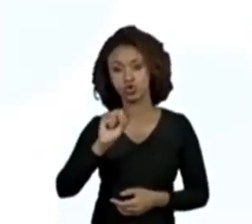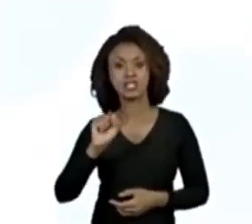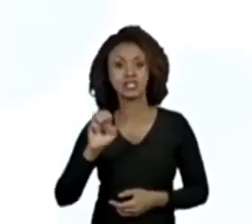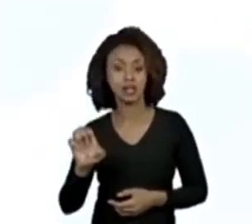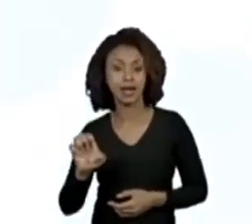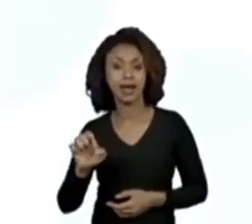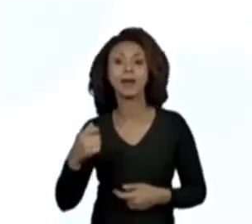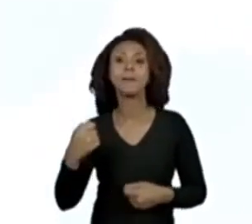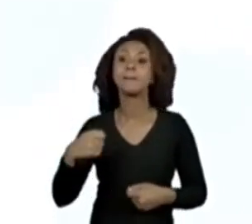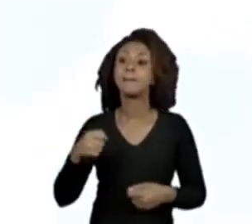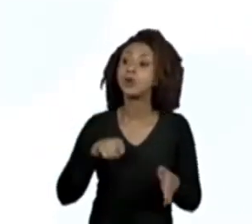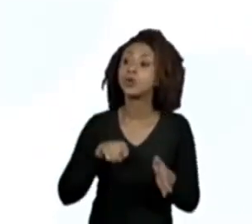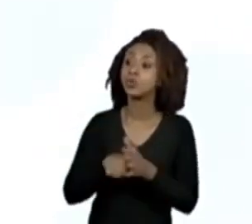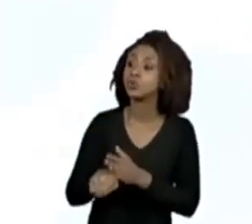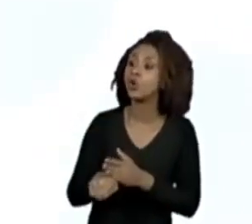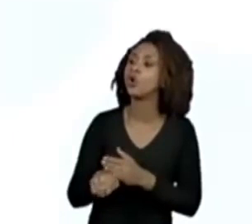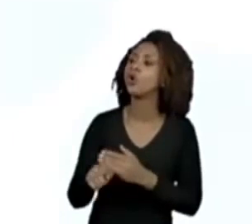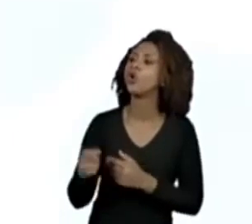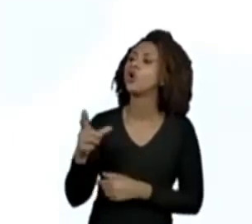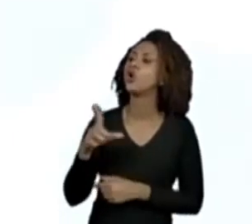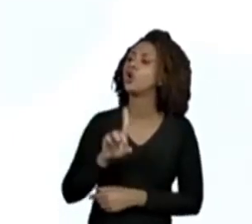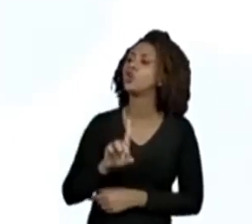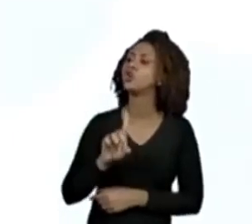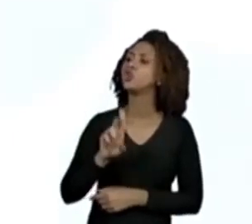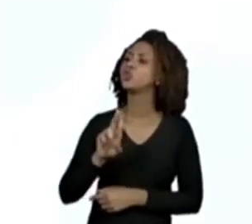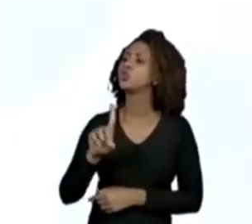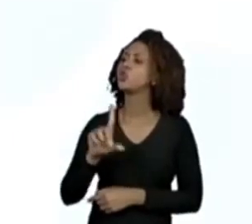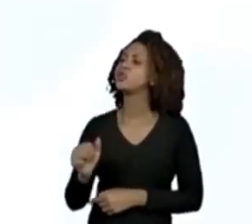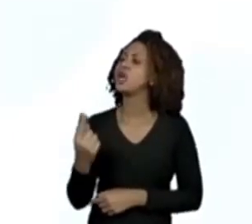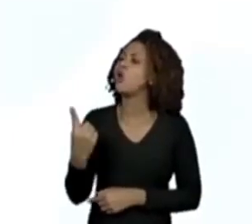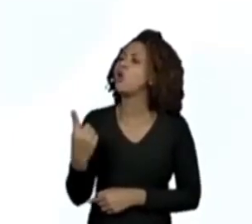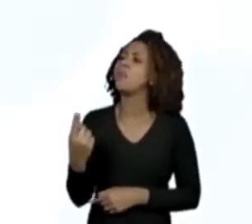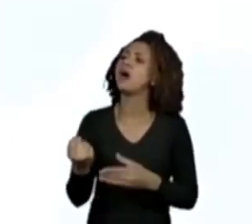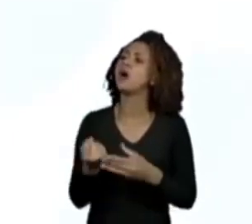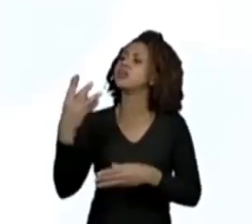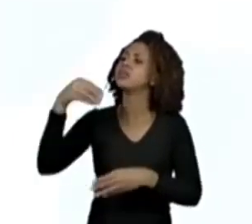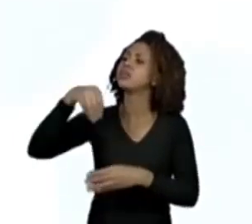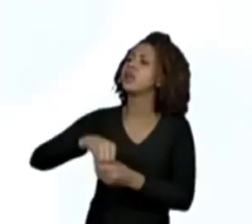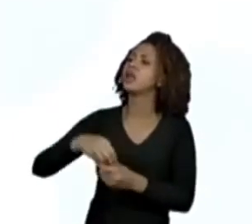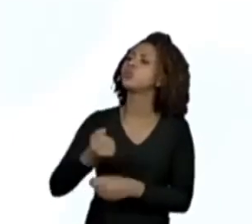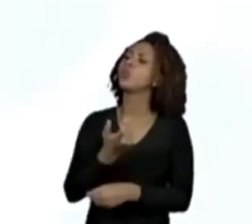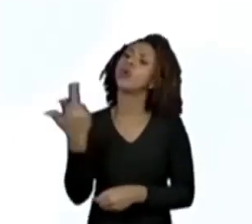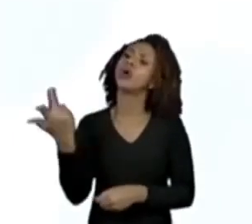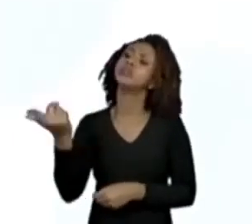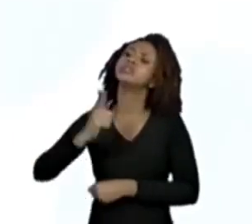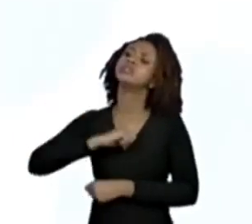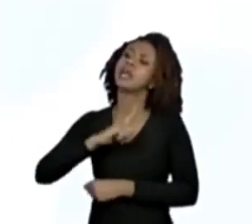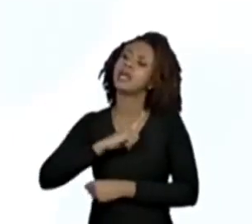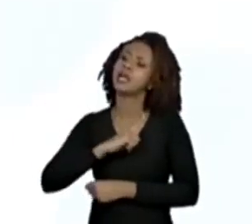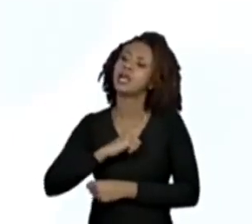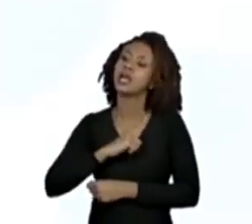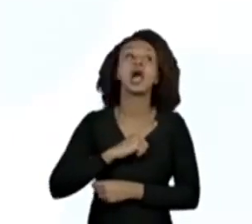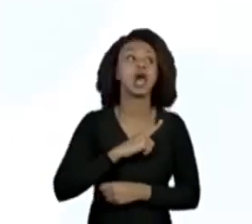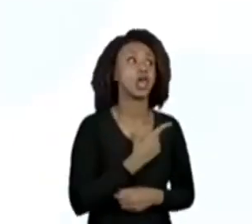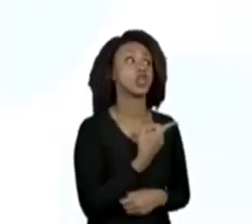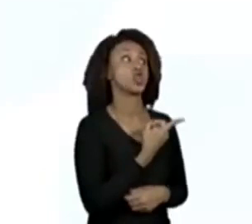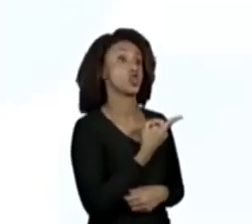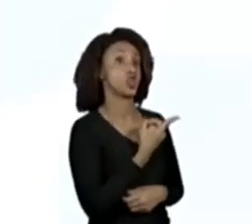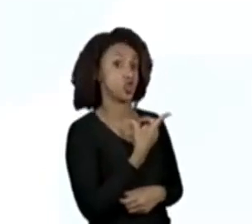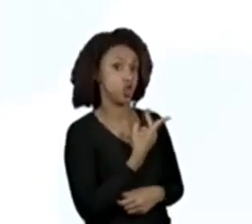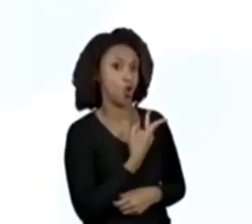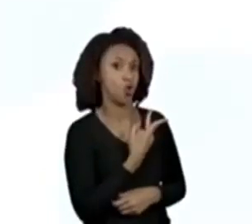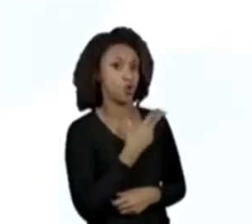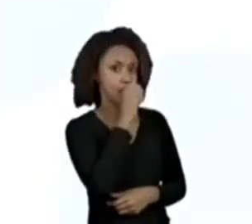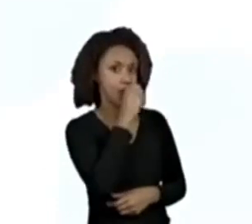dúzia. E a Maria Cecília disse que em uma dúzia há 12 laranjas. E aí, ele